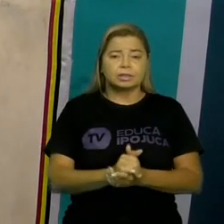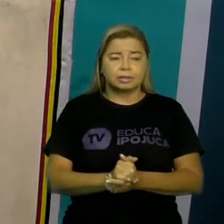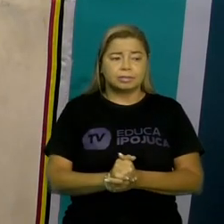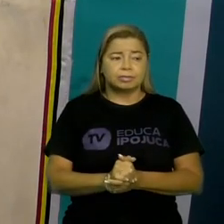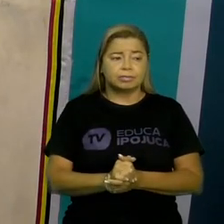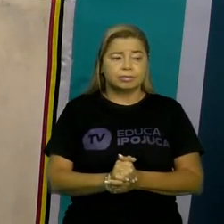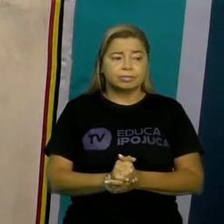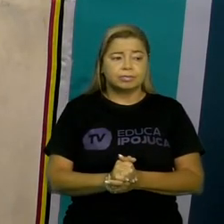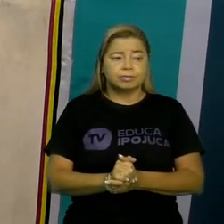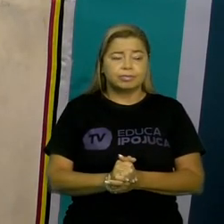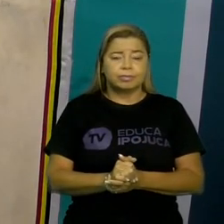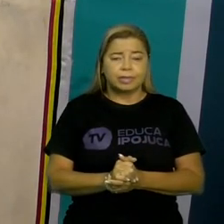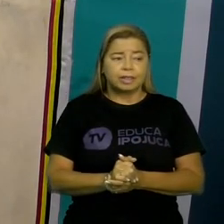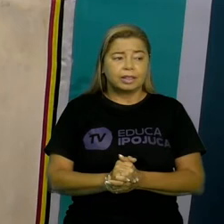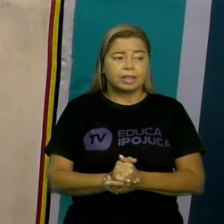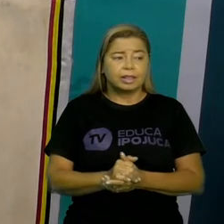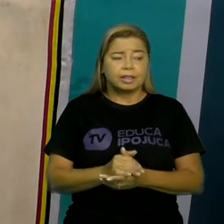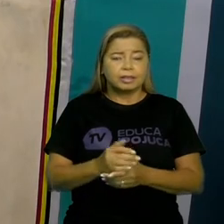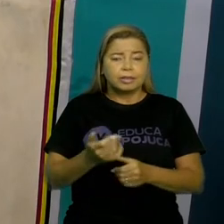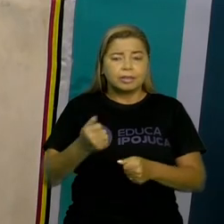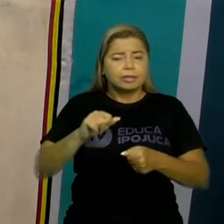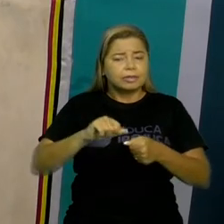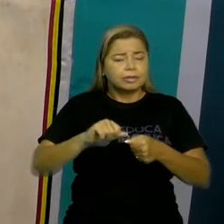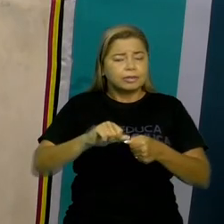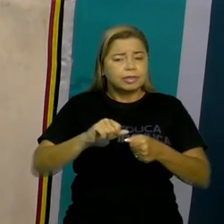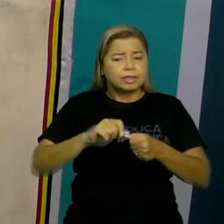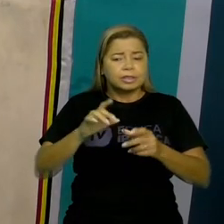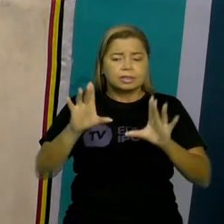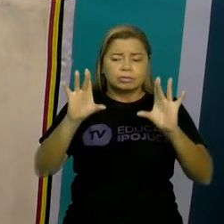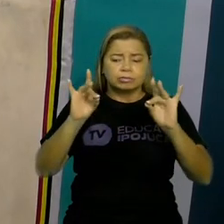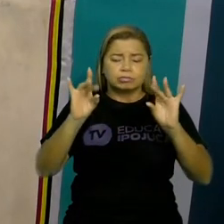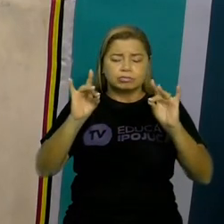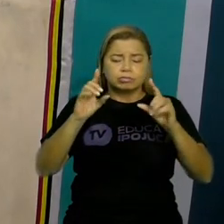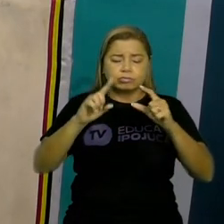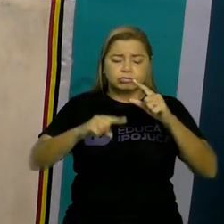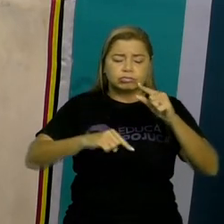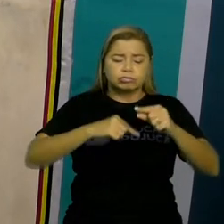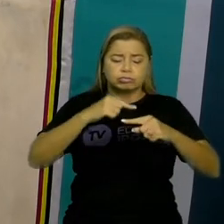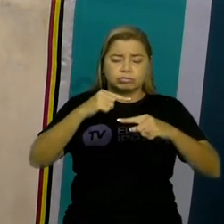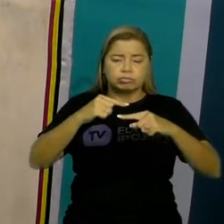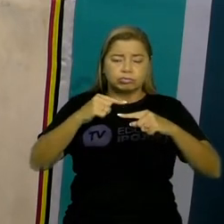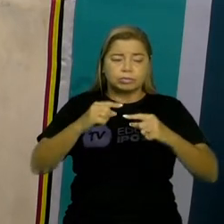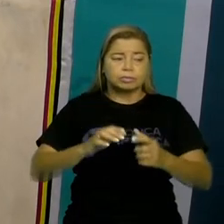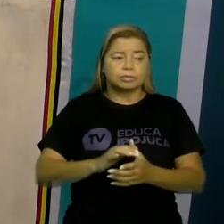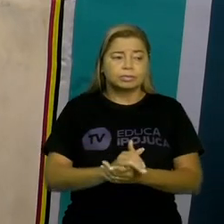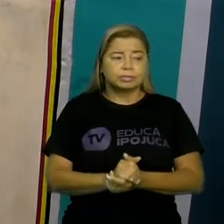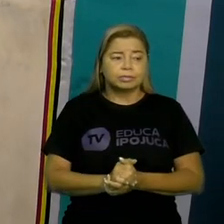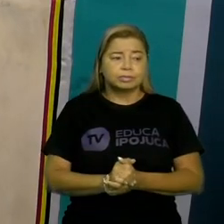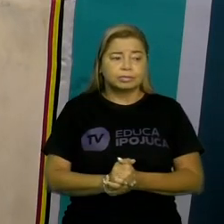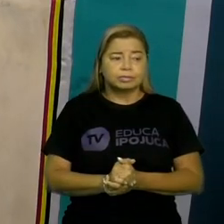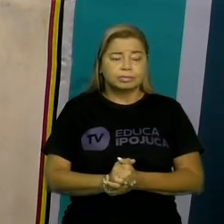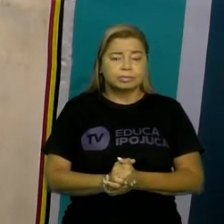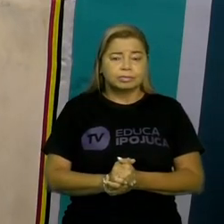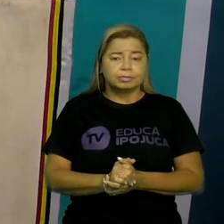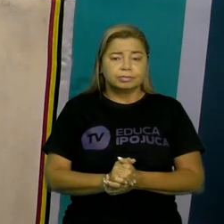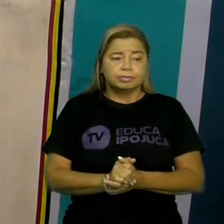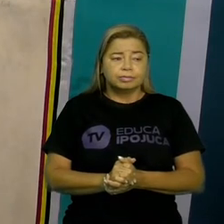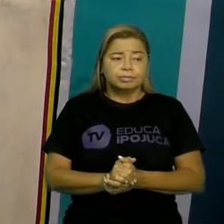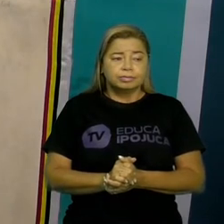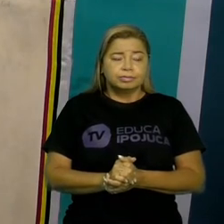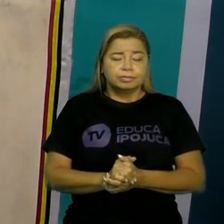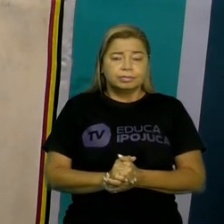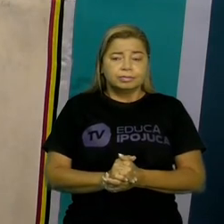fazendo argolinhas, estão vendo? Passa cola e vai